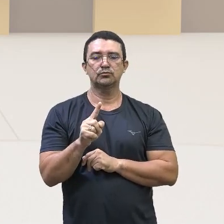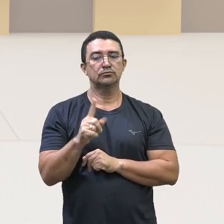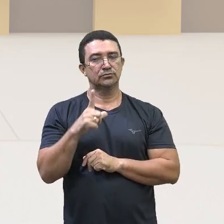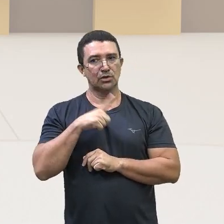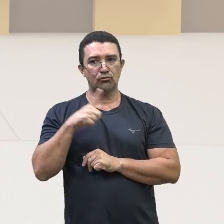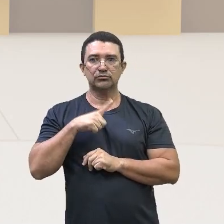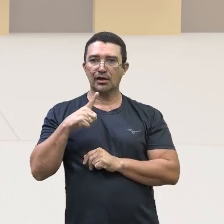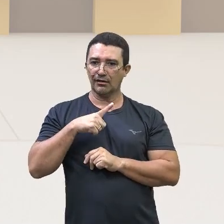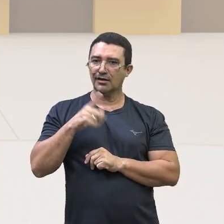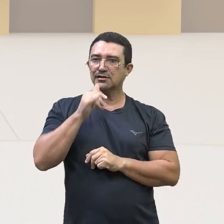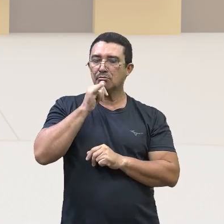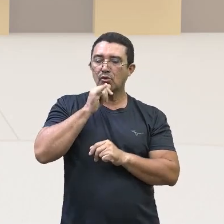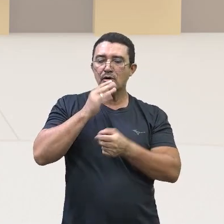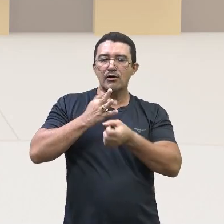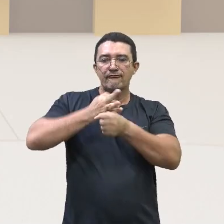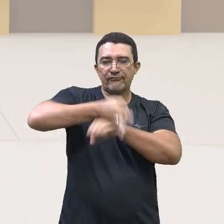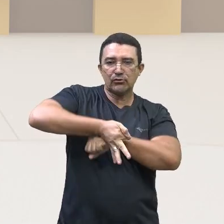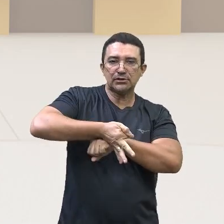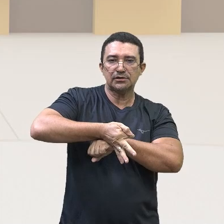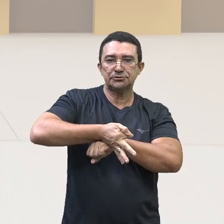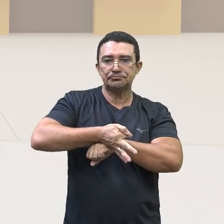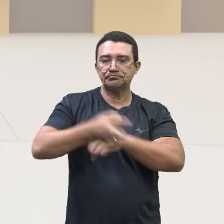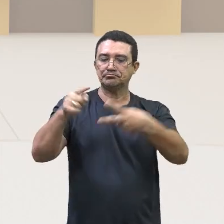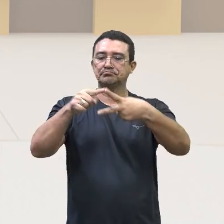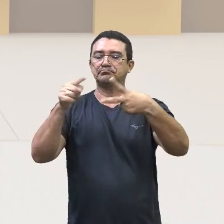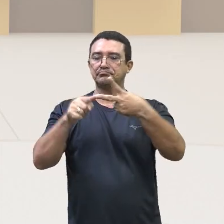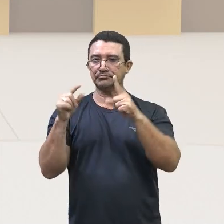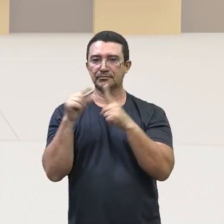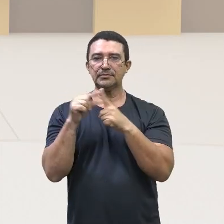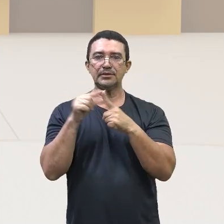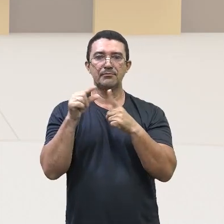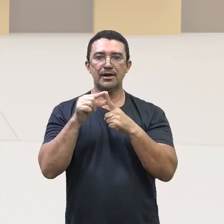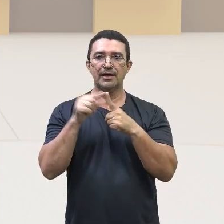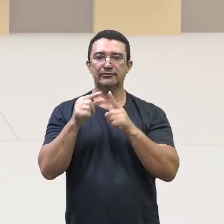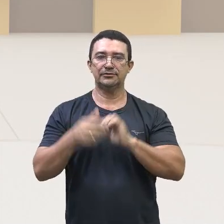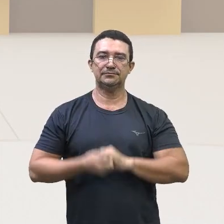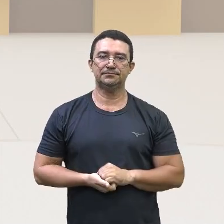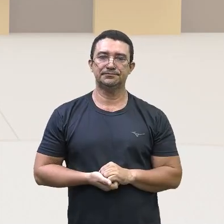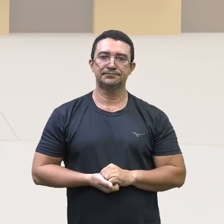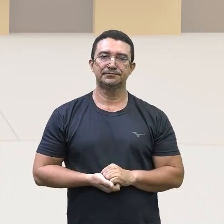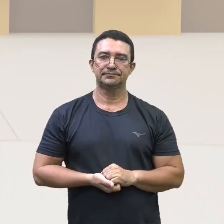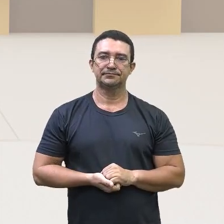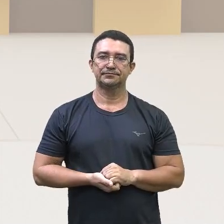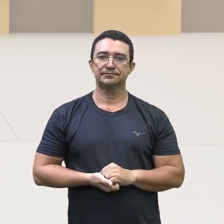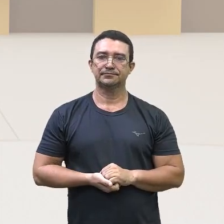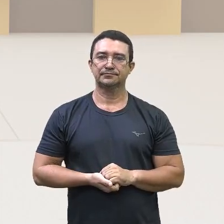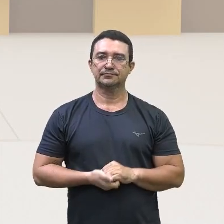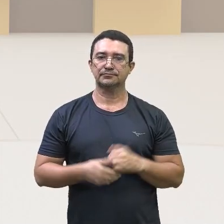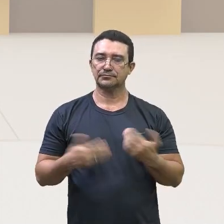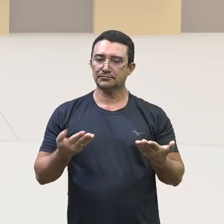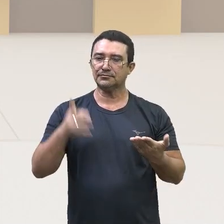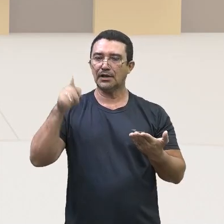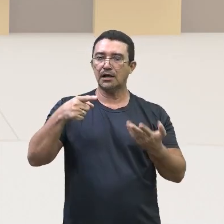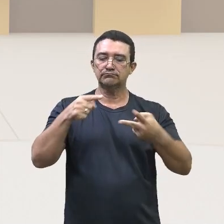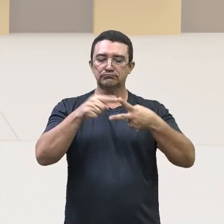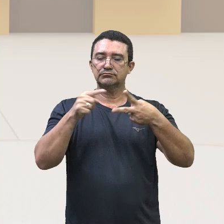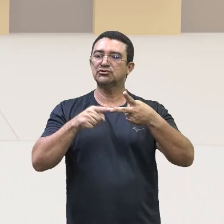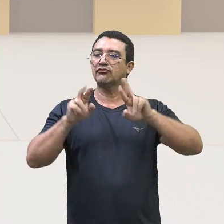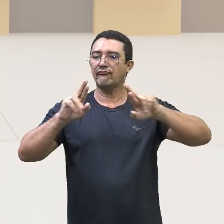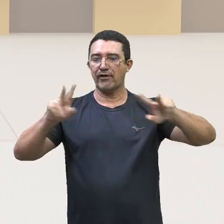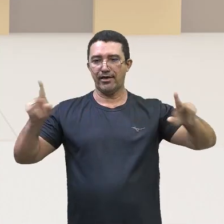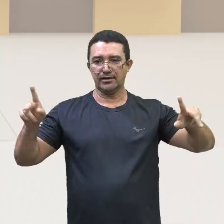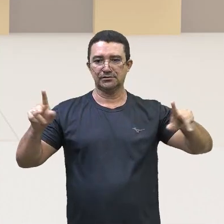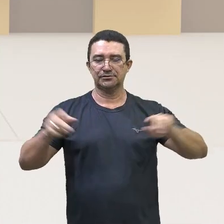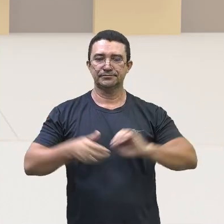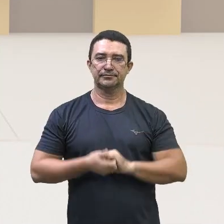propaganda e publicidade, ó, o I. Esse I já mostra que é o quê? Que são somas, ou seja, são coisas diferentes, mas que estão somando